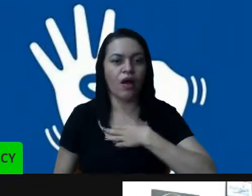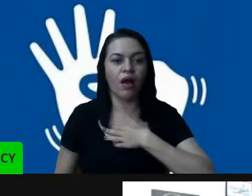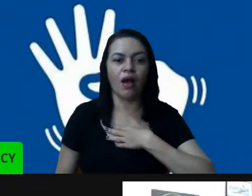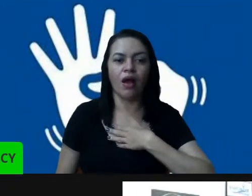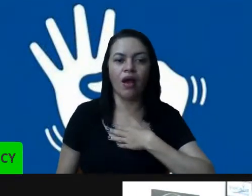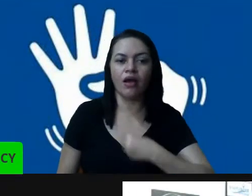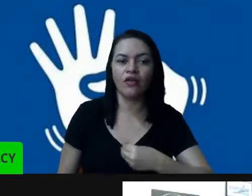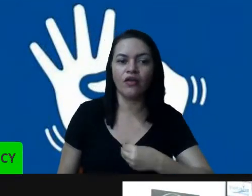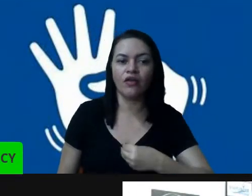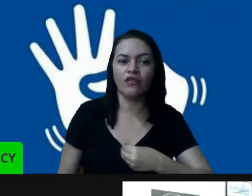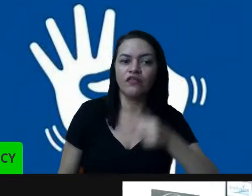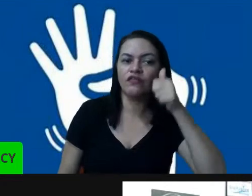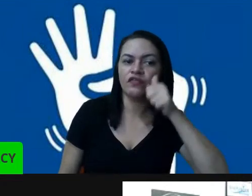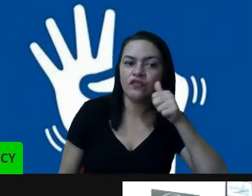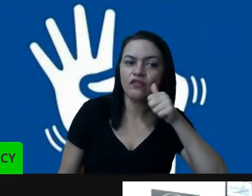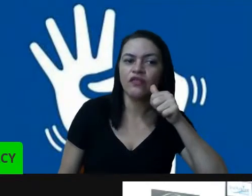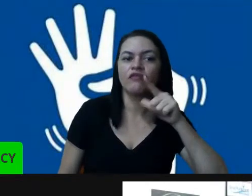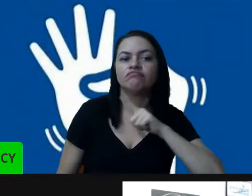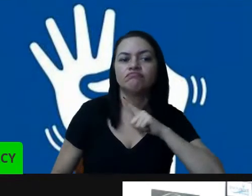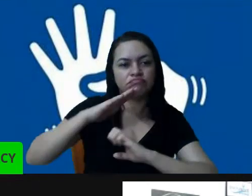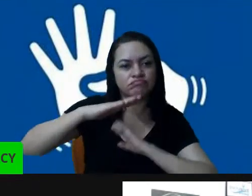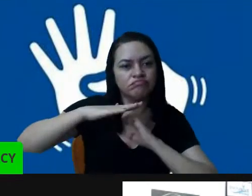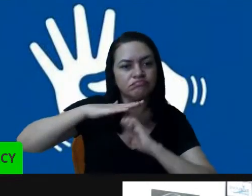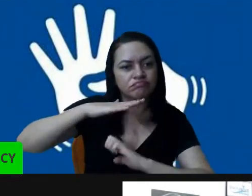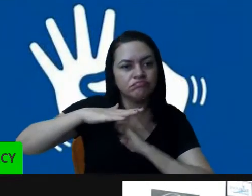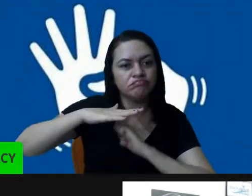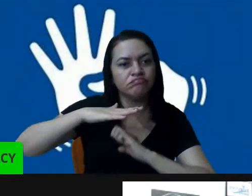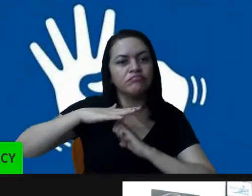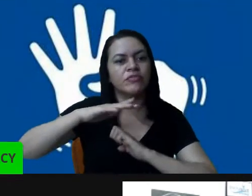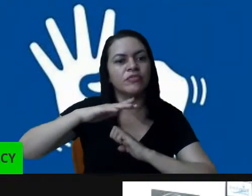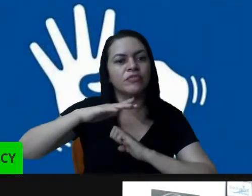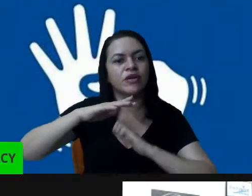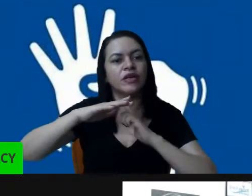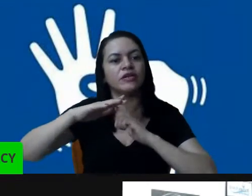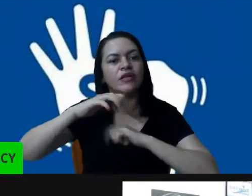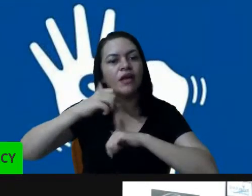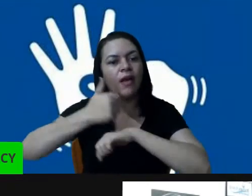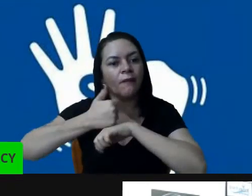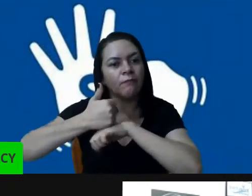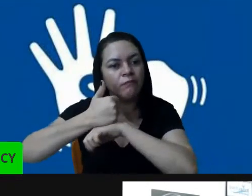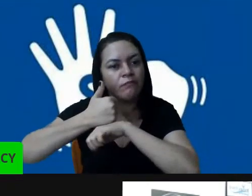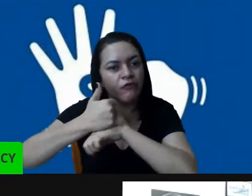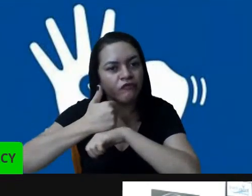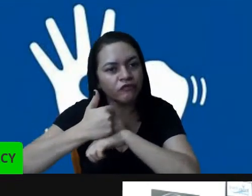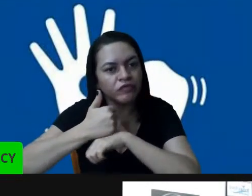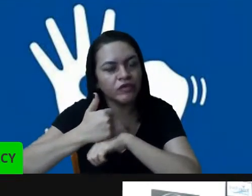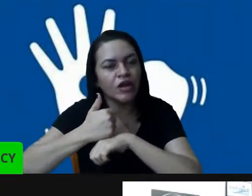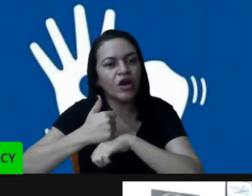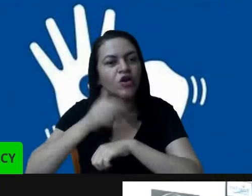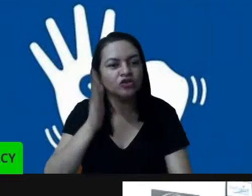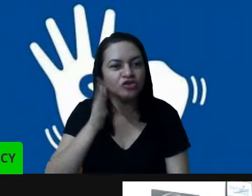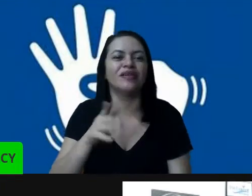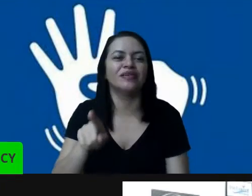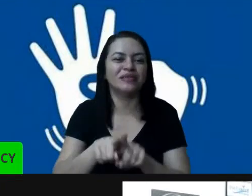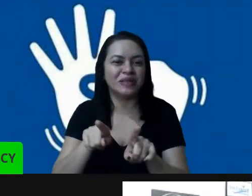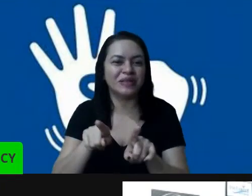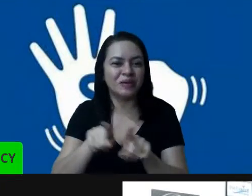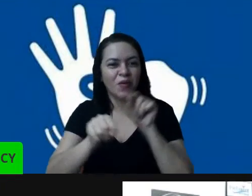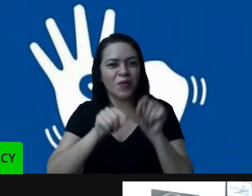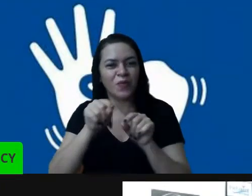tem a produção. Então, aí já fica aí a dica, né, para quem O quiser chamar, Gerro. que quer